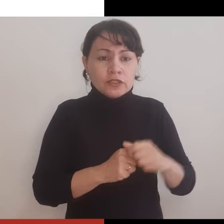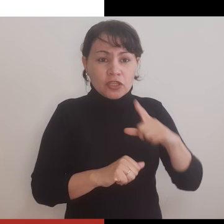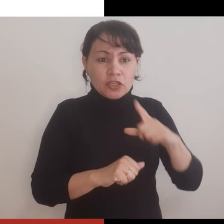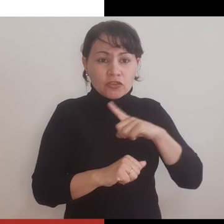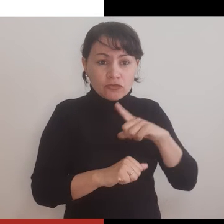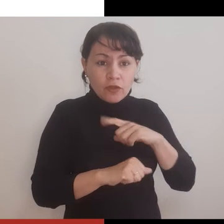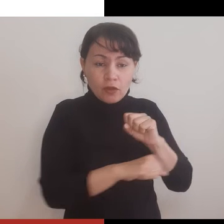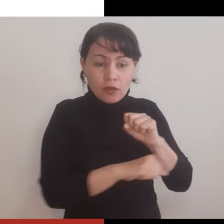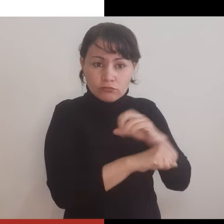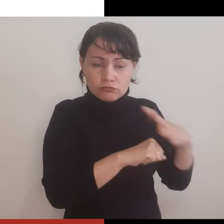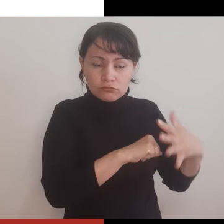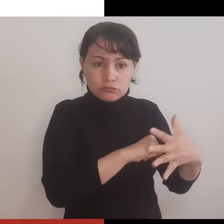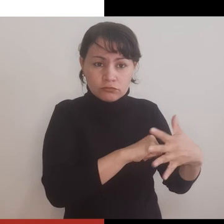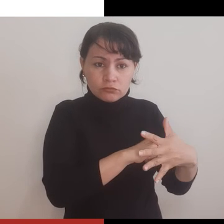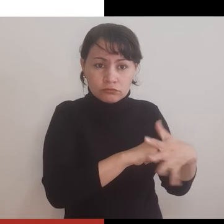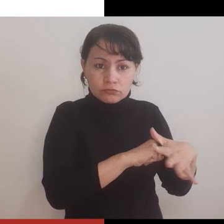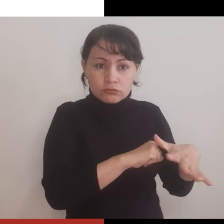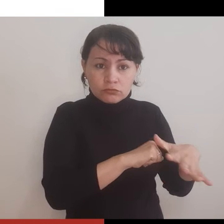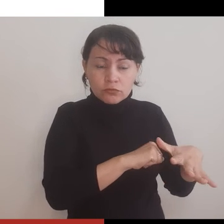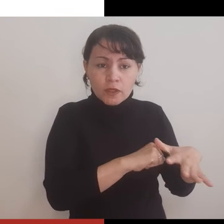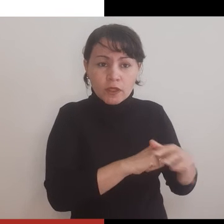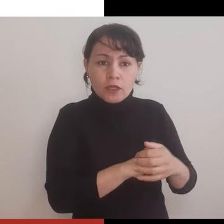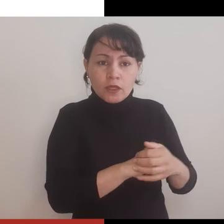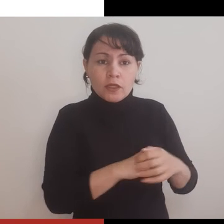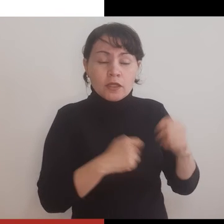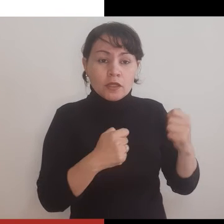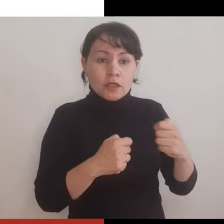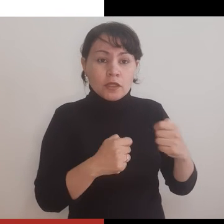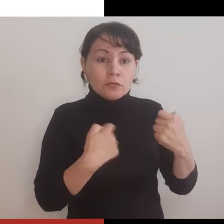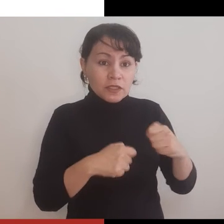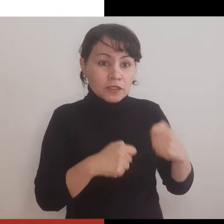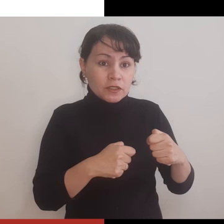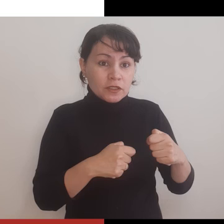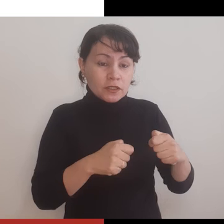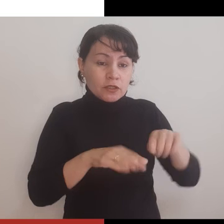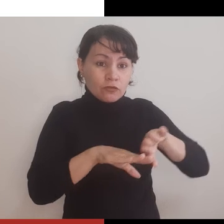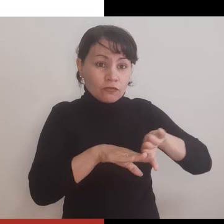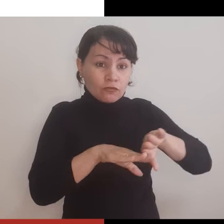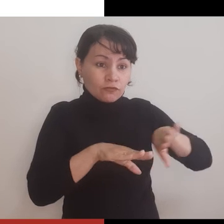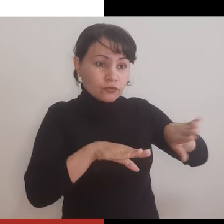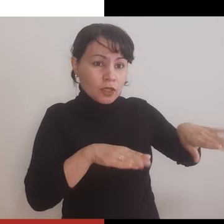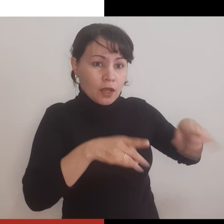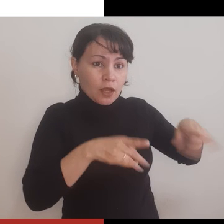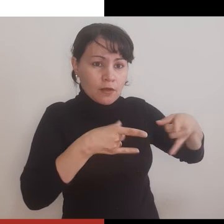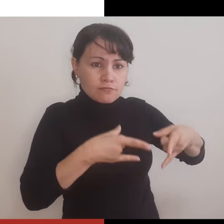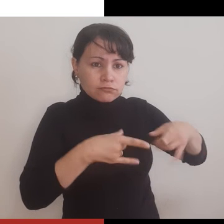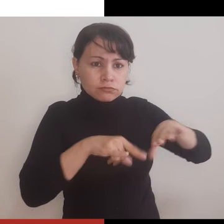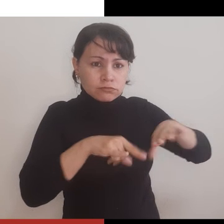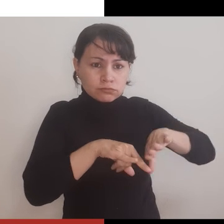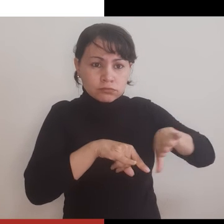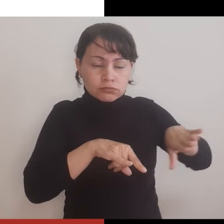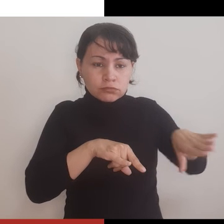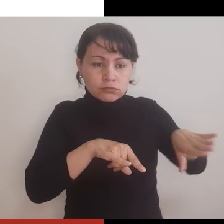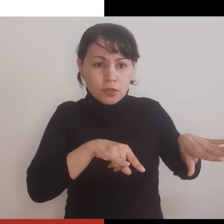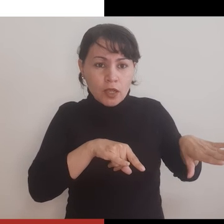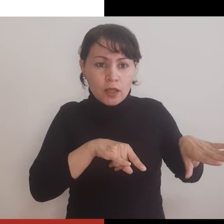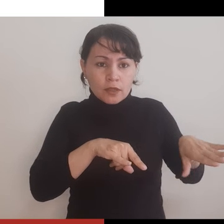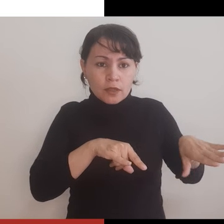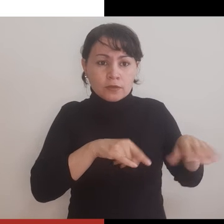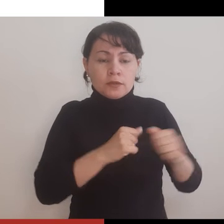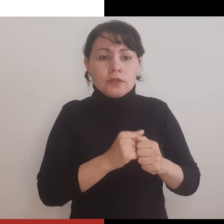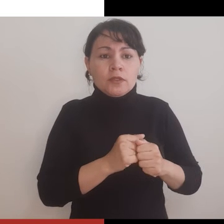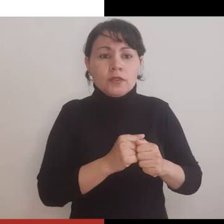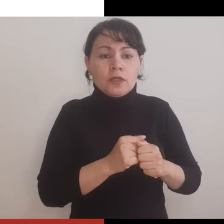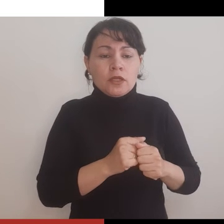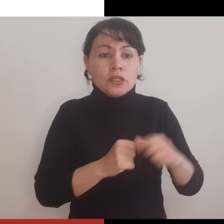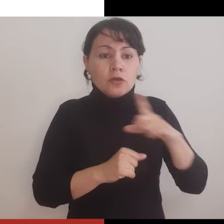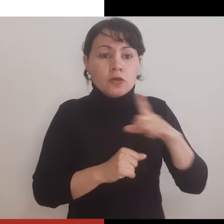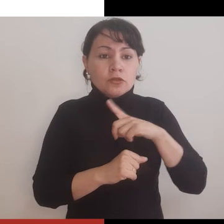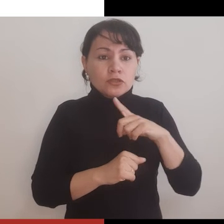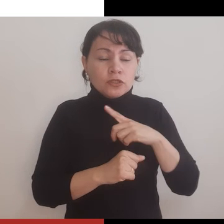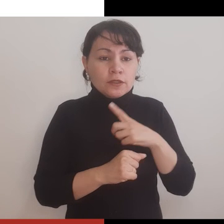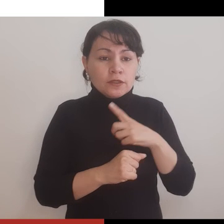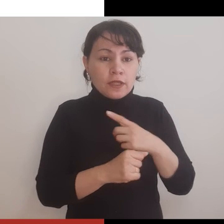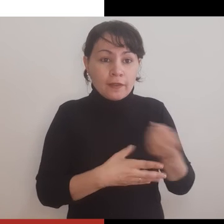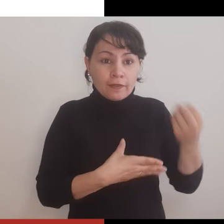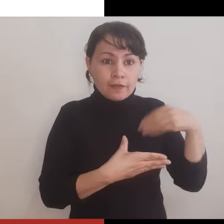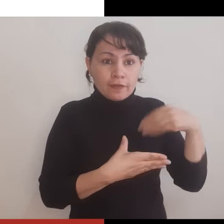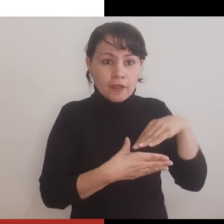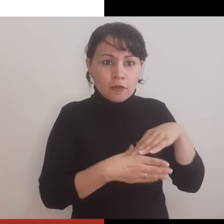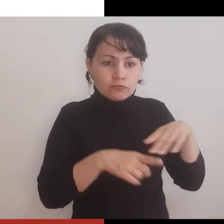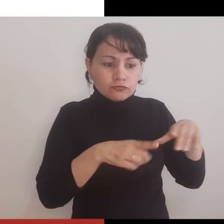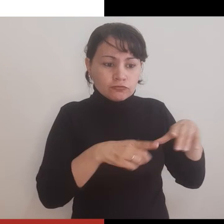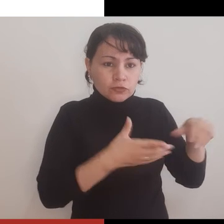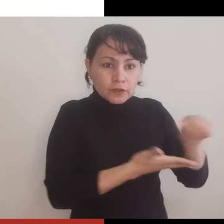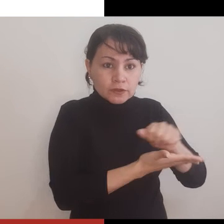acometidos pela Covid-19, eles deveriam ficar em leitos isolados, ou seja, aonde você tem, dentro